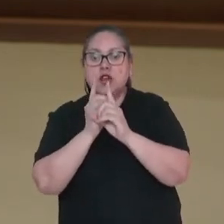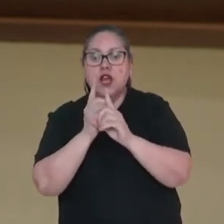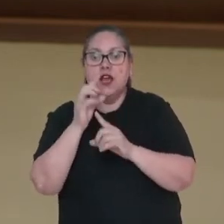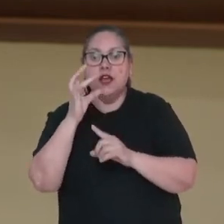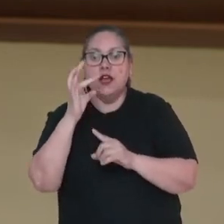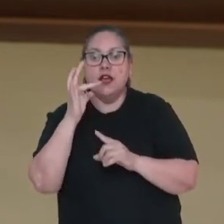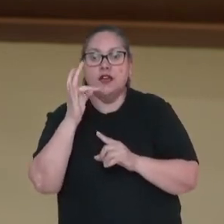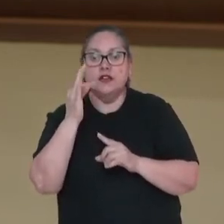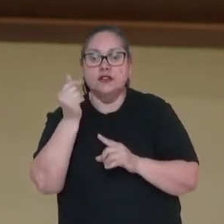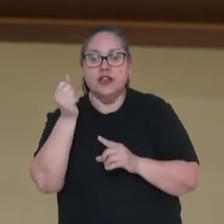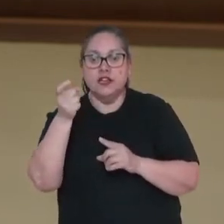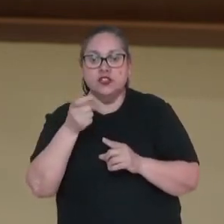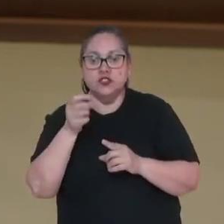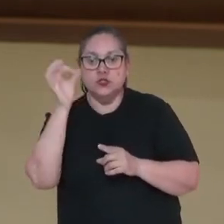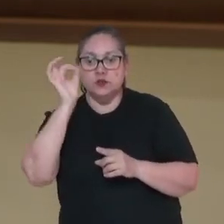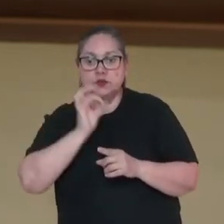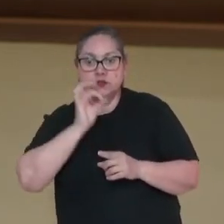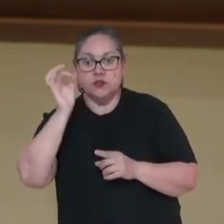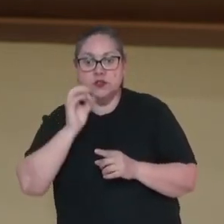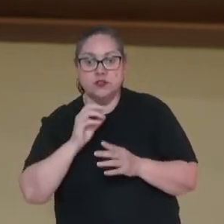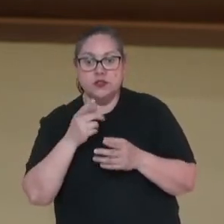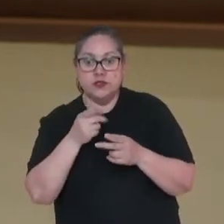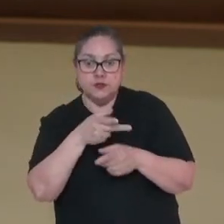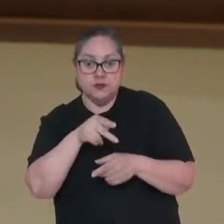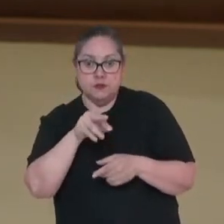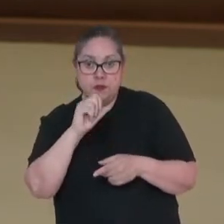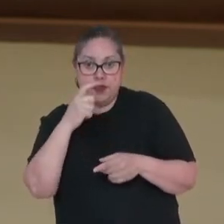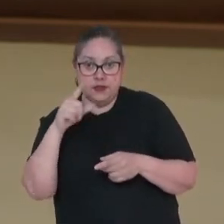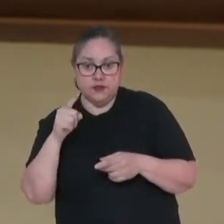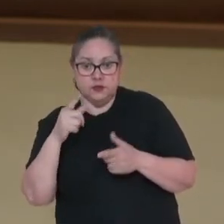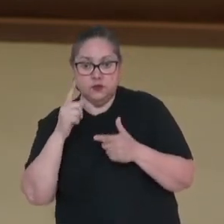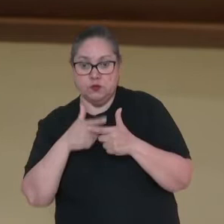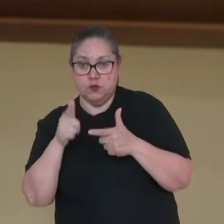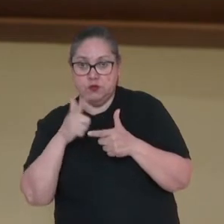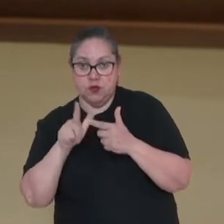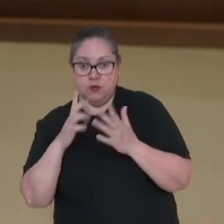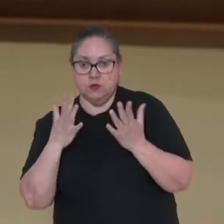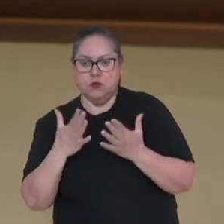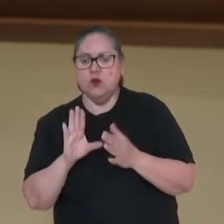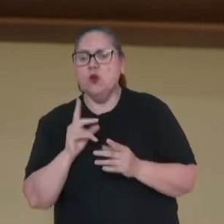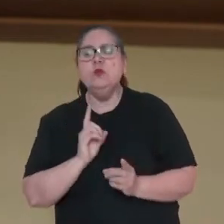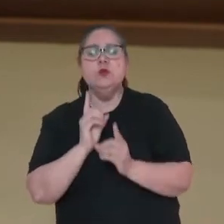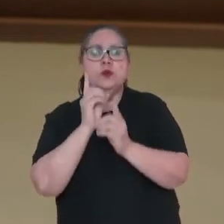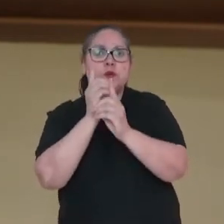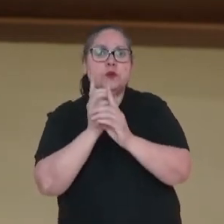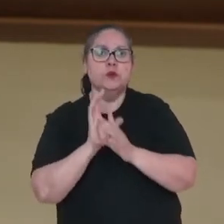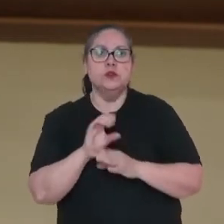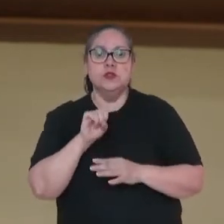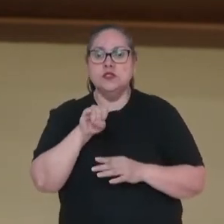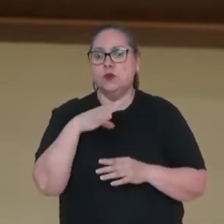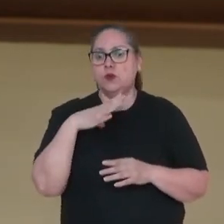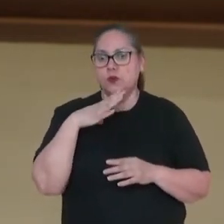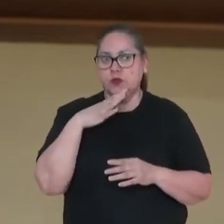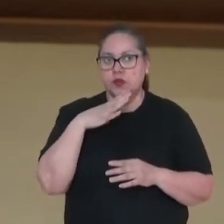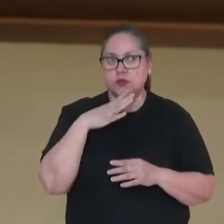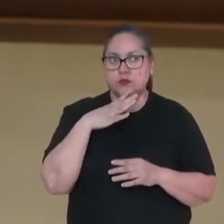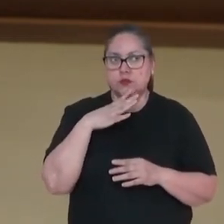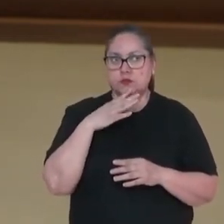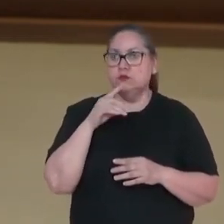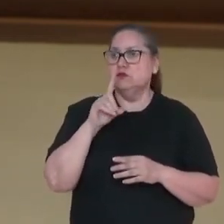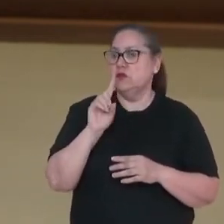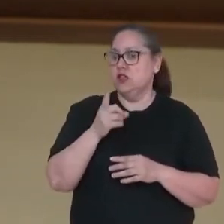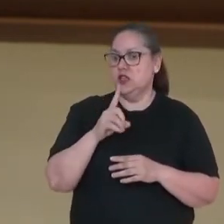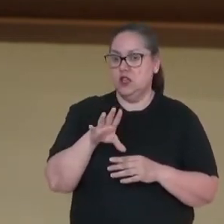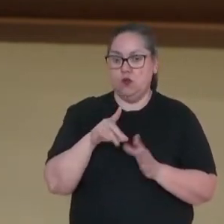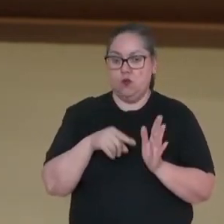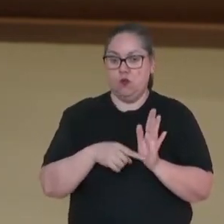taxa percentual das peças defeituosas. Como que eu encontro? Se eu conheço as peças que